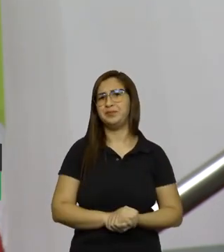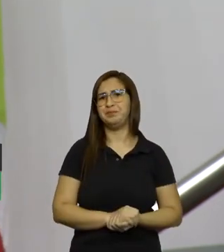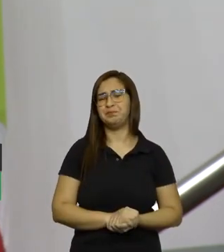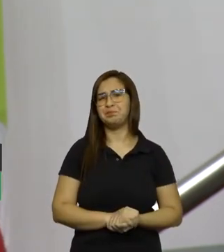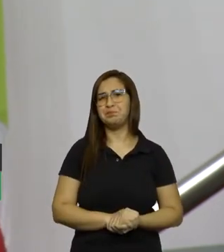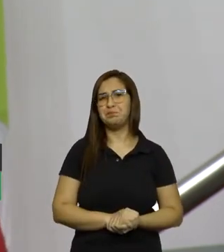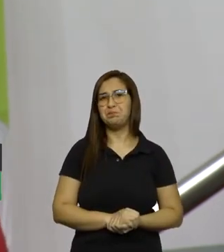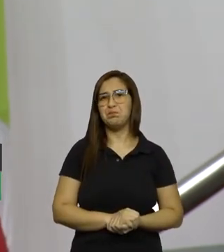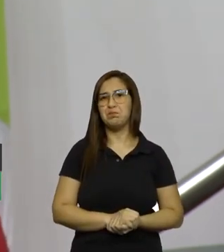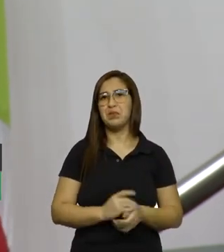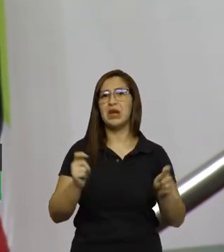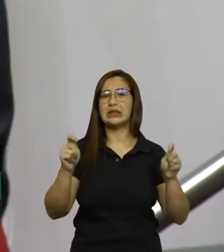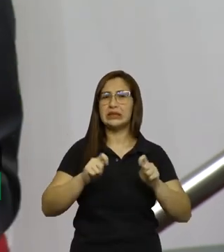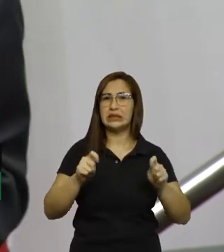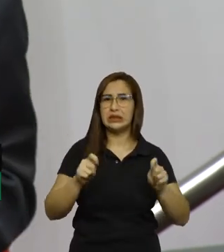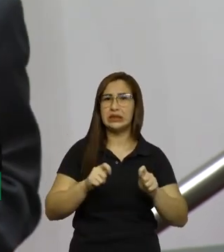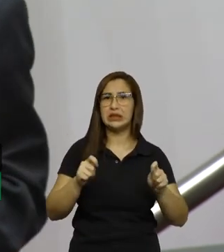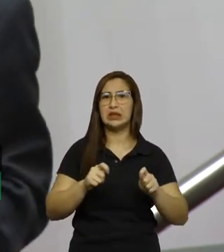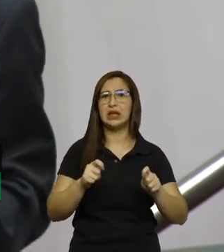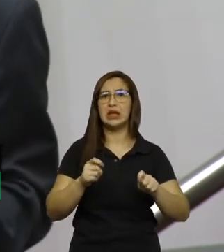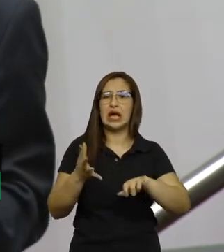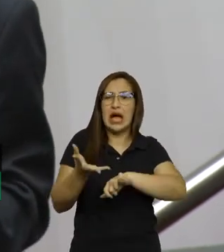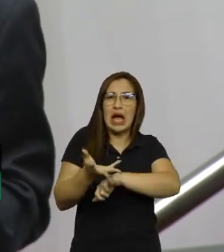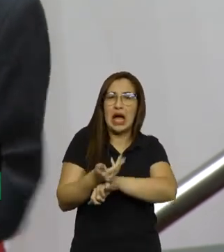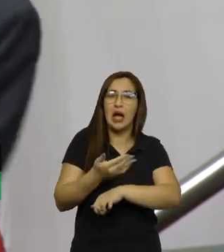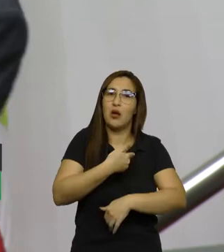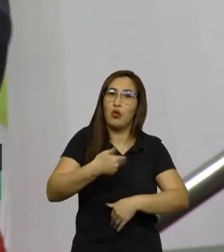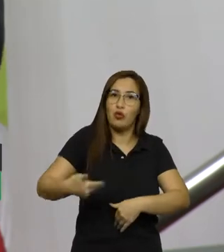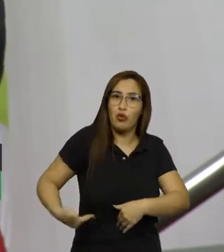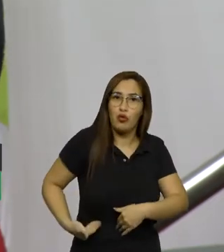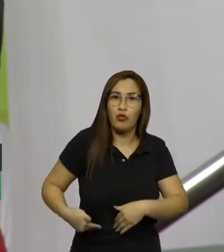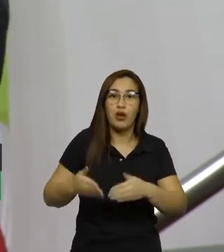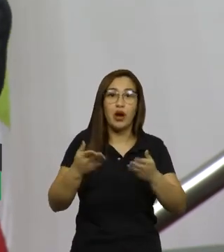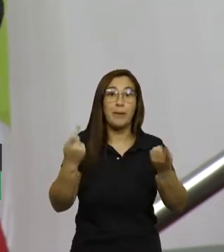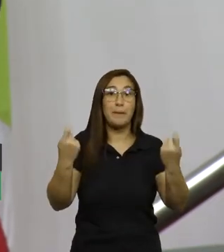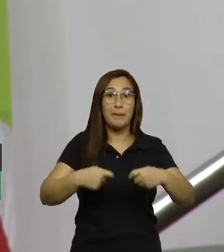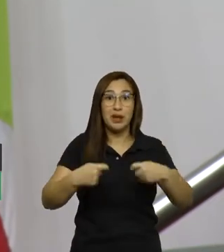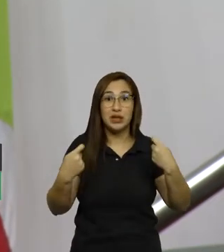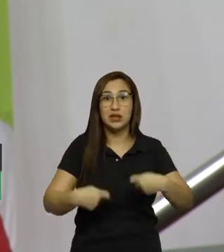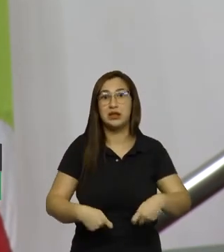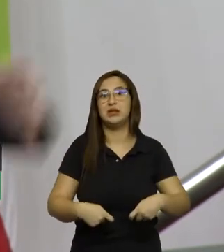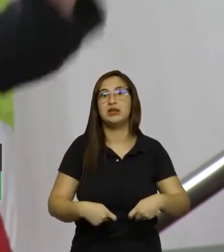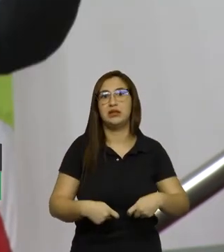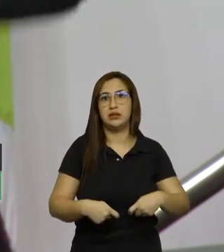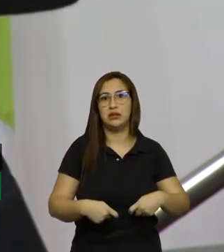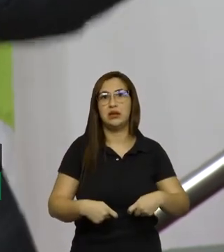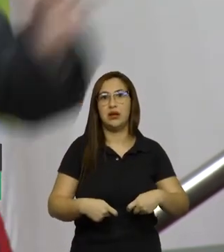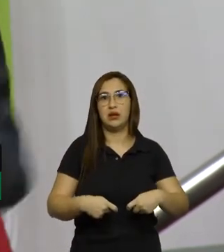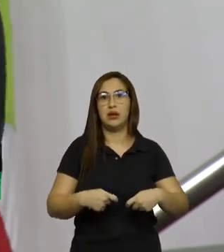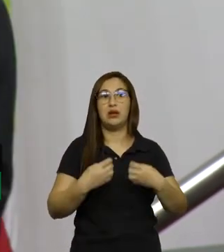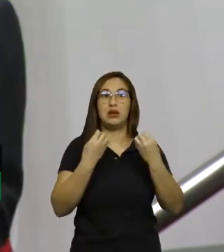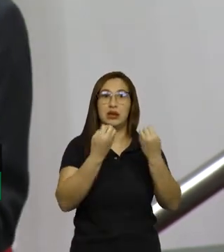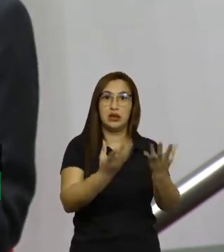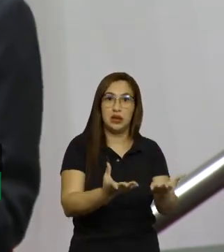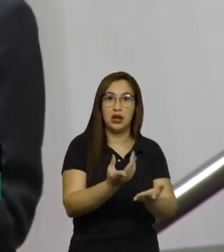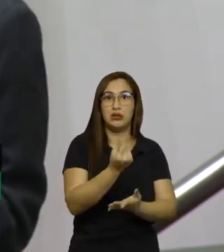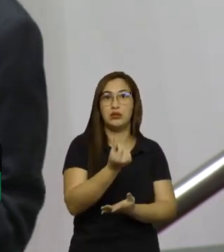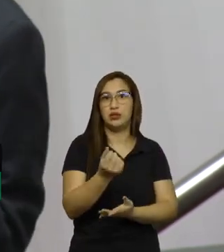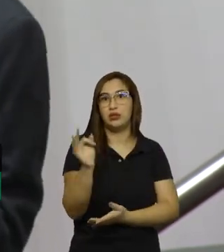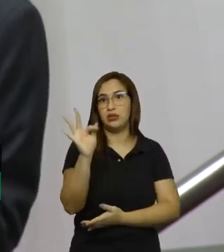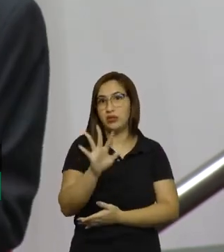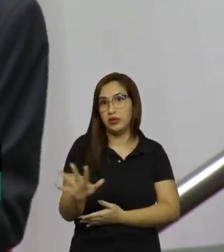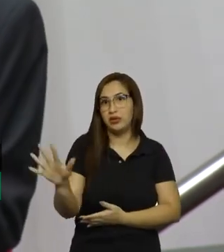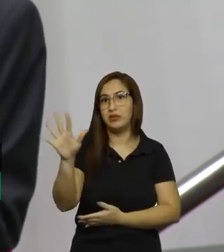para convencer efetivamente o governo que alardeia quatro cantos, que deu dinheiro para o governo federal